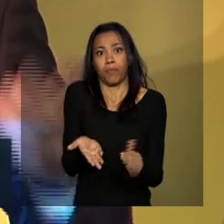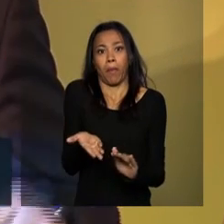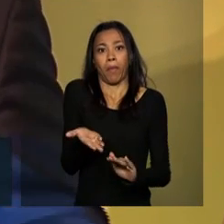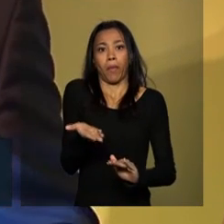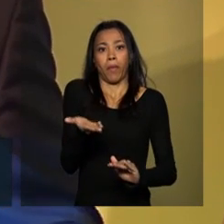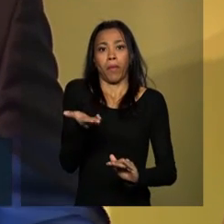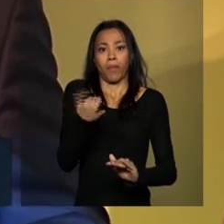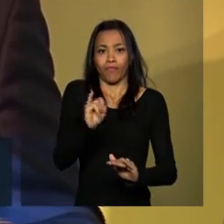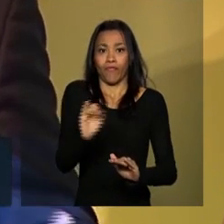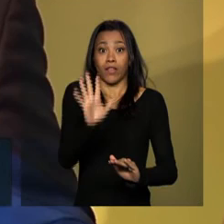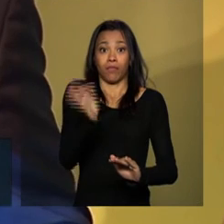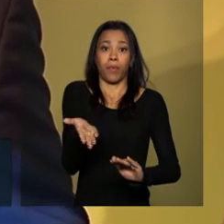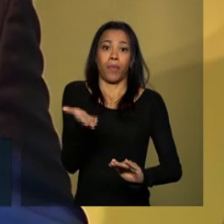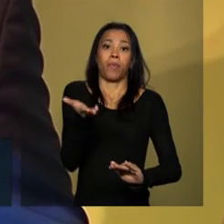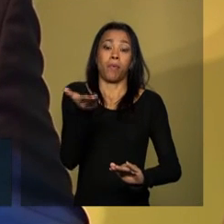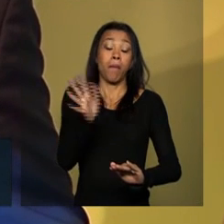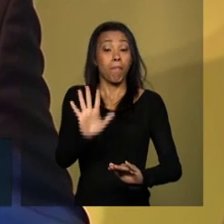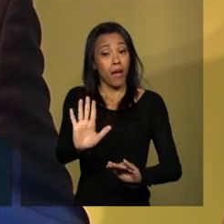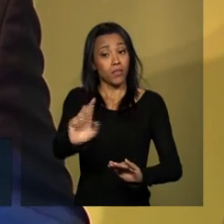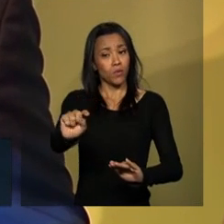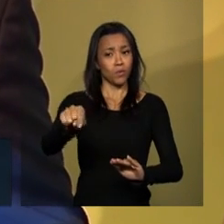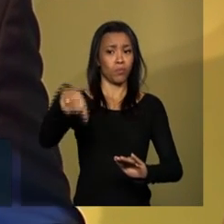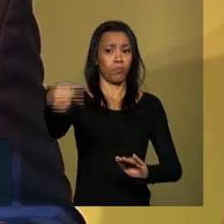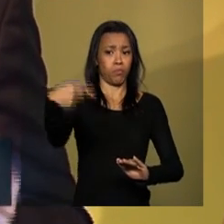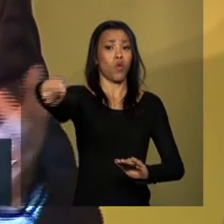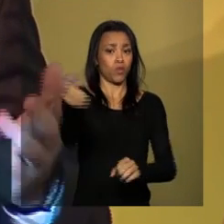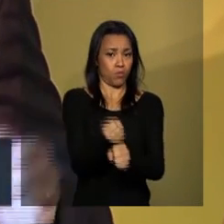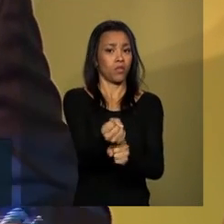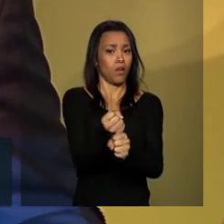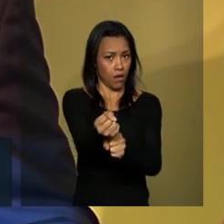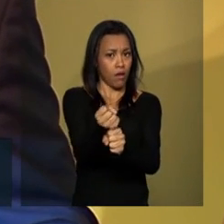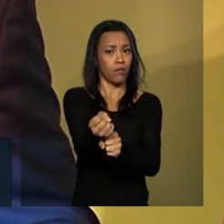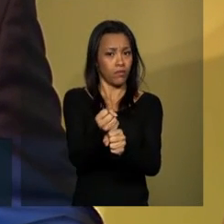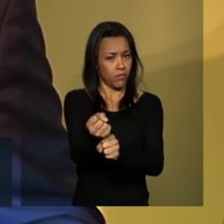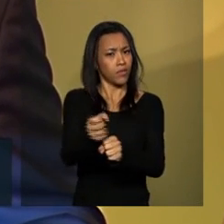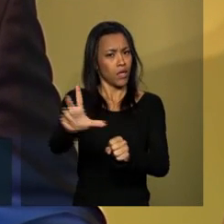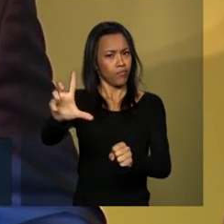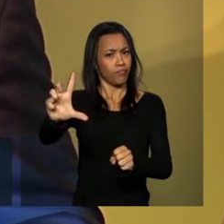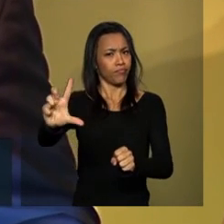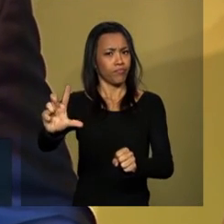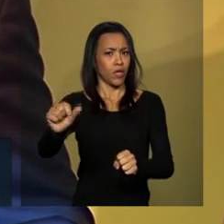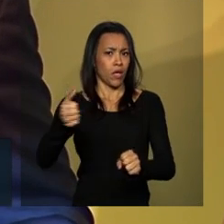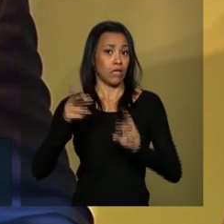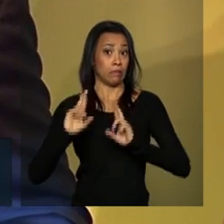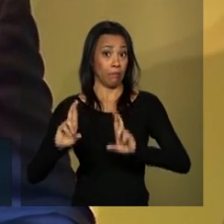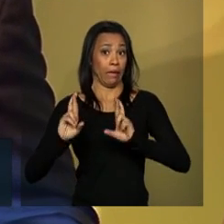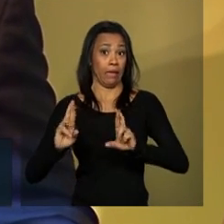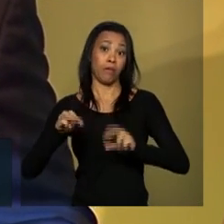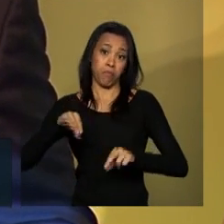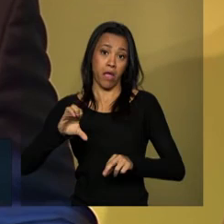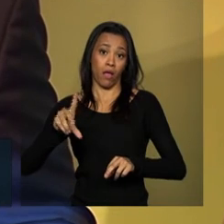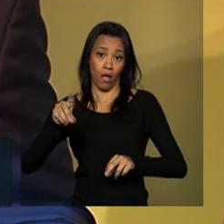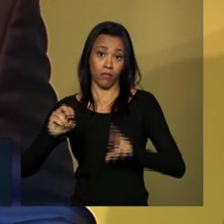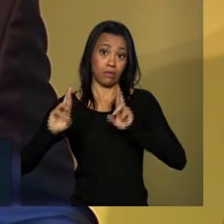expectativas da inflação para o ano seguinte e os anos vindouros têm baixado. O mercado espera que a inflação